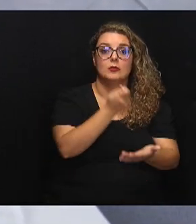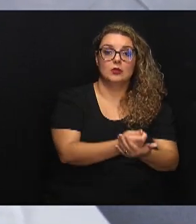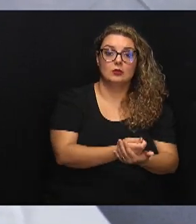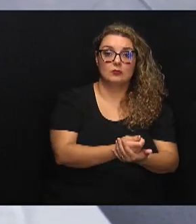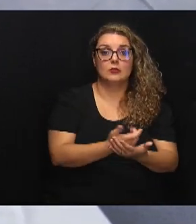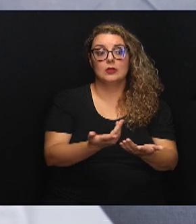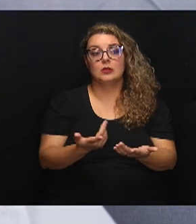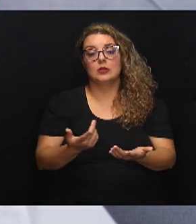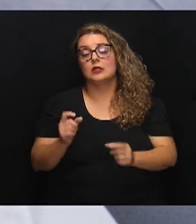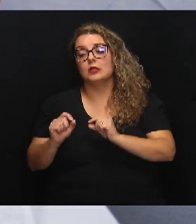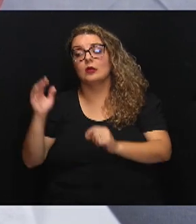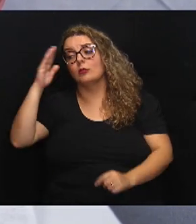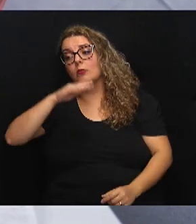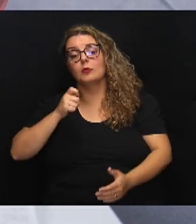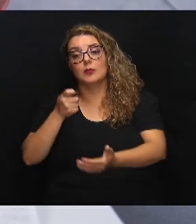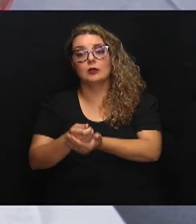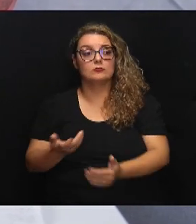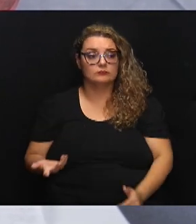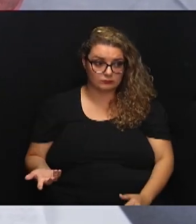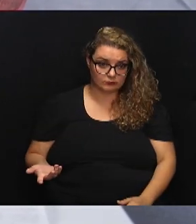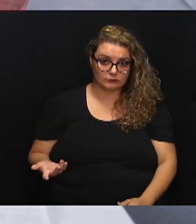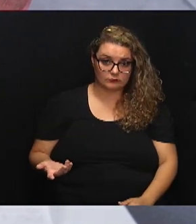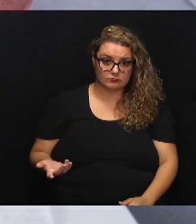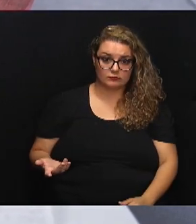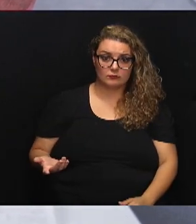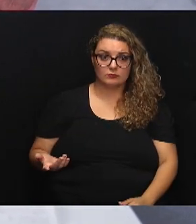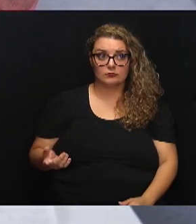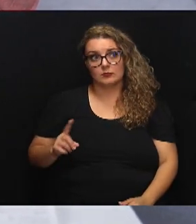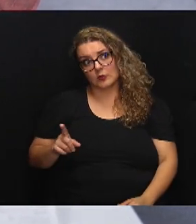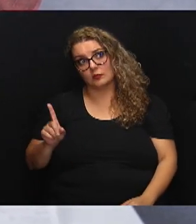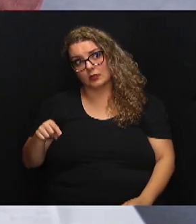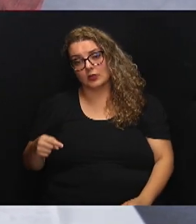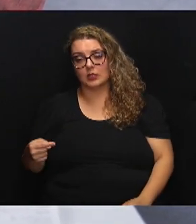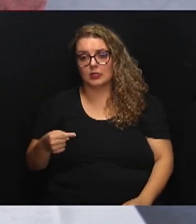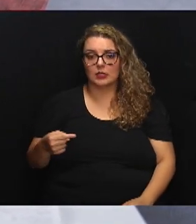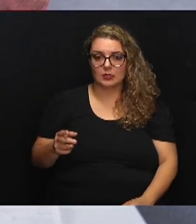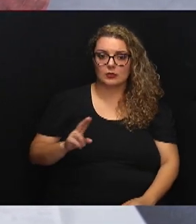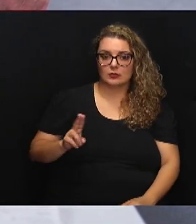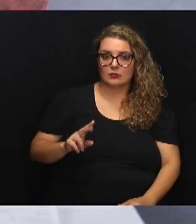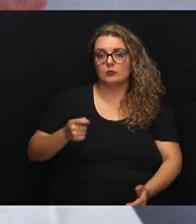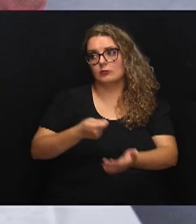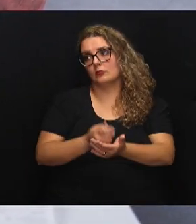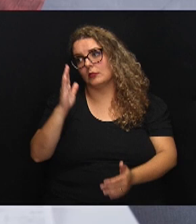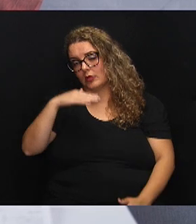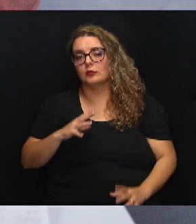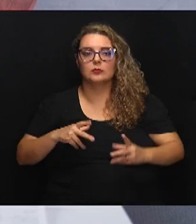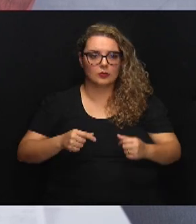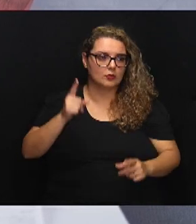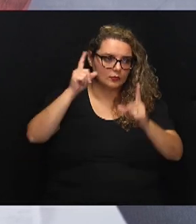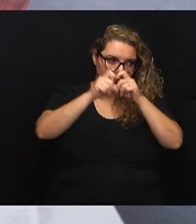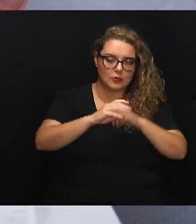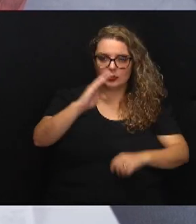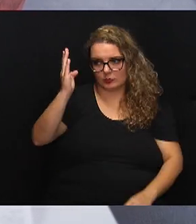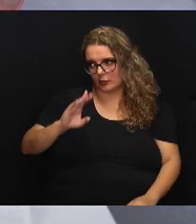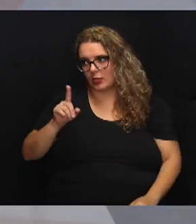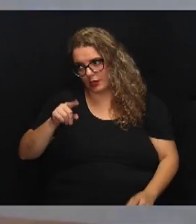são os maus pagadores, e no maus pagadores, não que quem seja negativado é um mau pagador. Todo mundo tem suas dificuldades. No Brasil é muito difícil, o